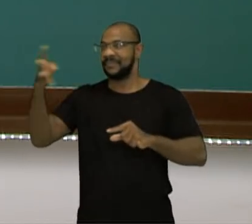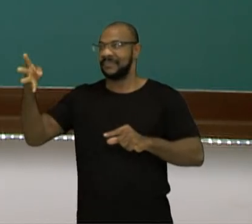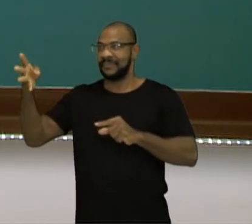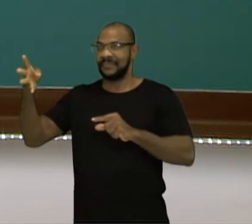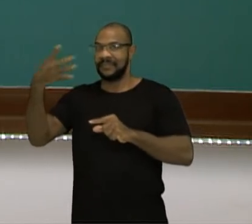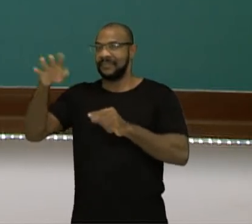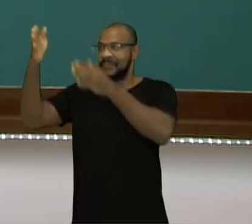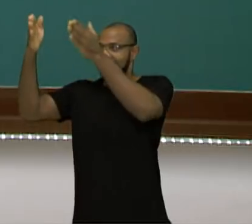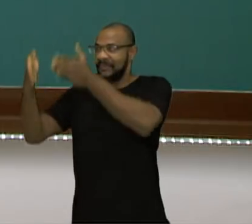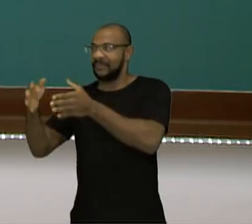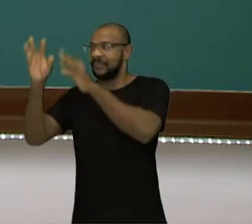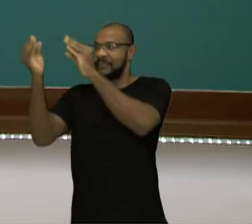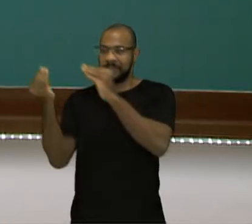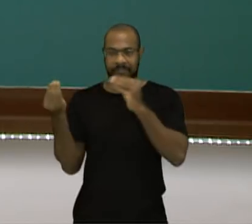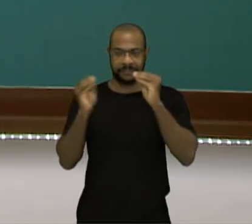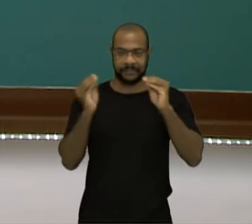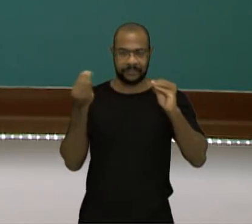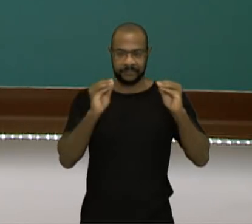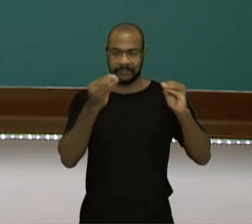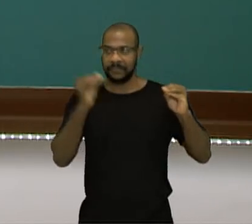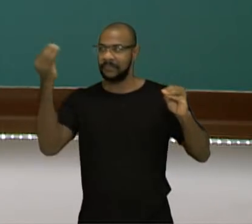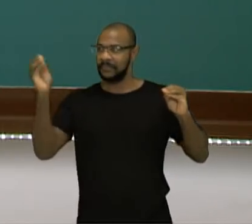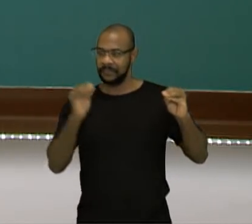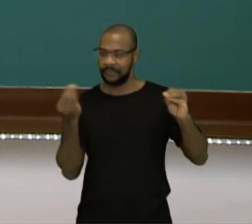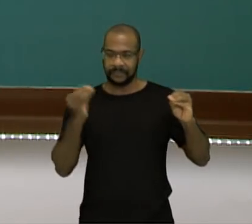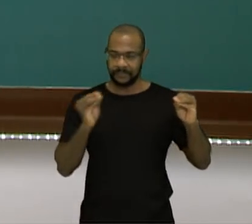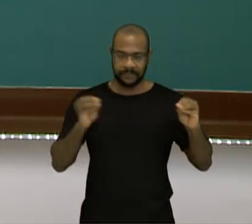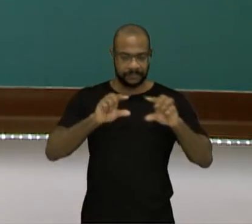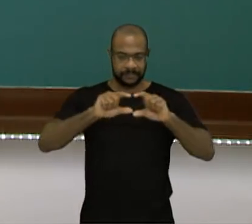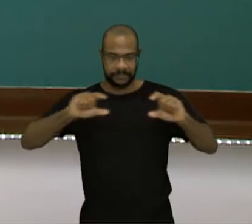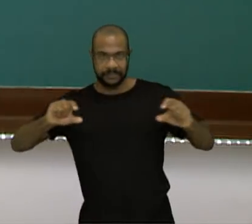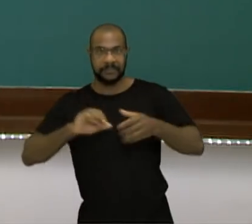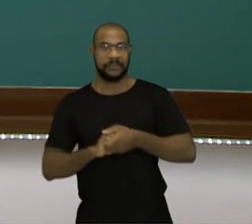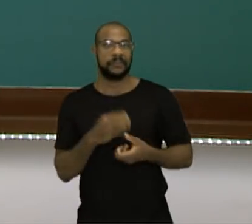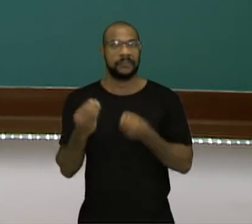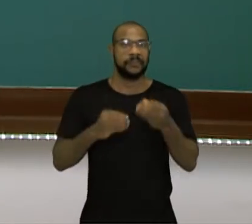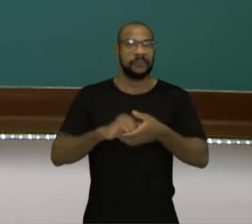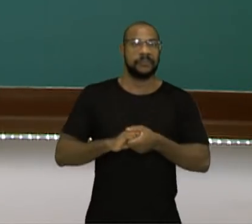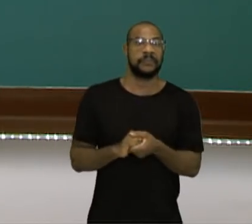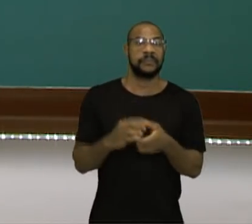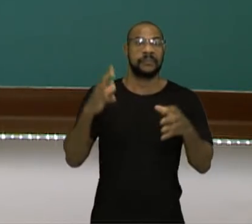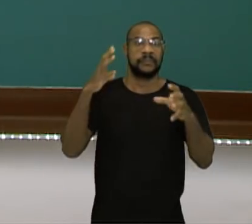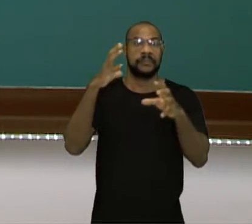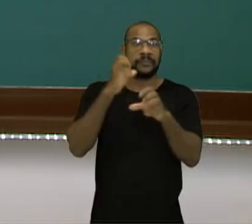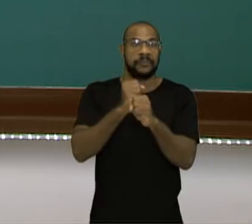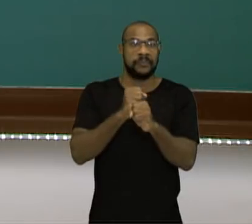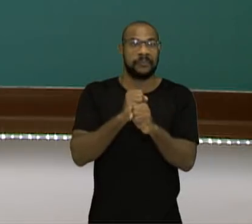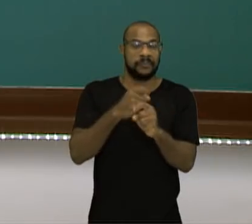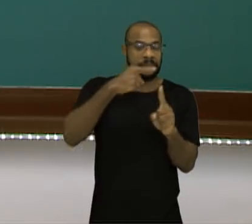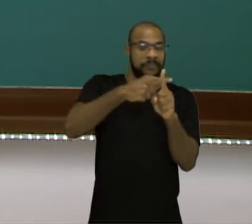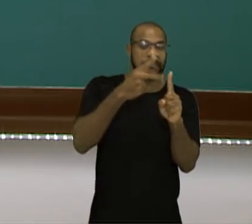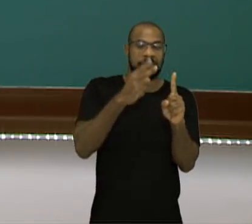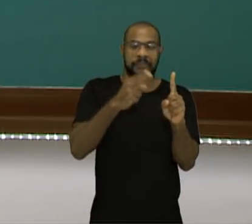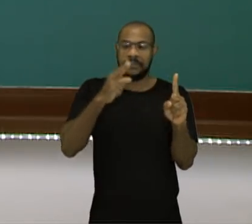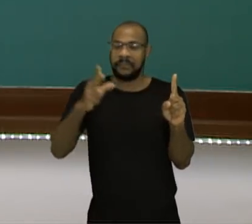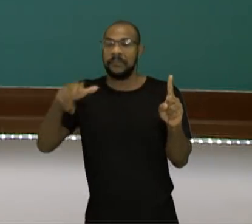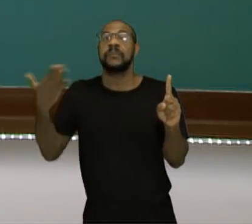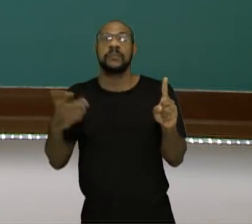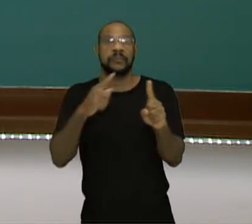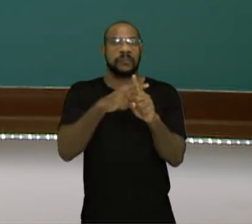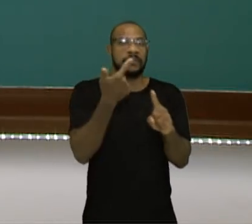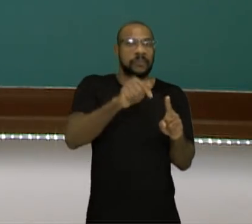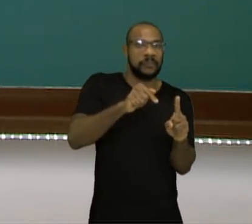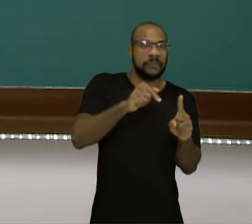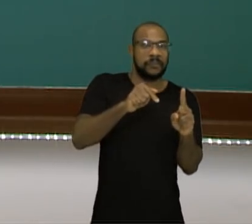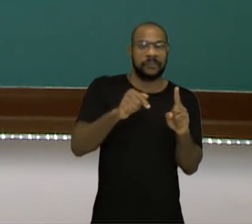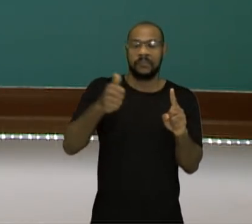do carrinho, do quanto ele foi e do quanto ele retornou. Para resolver, primeiramente a gente vai juntar os números que têm sinal igual. 17 tem o